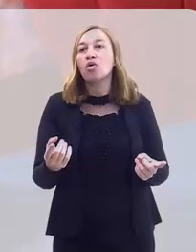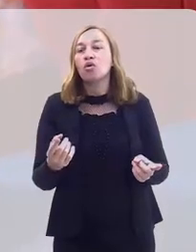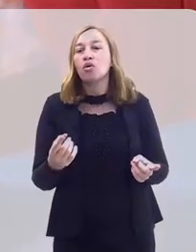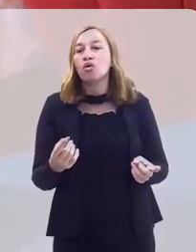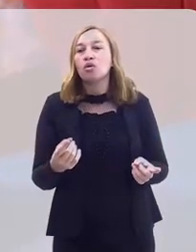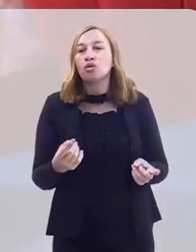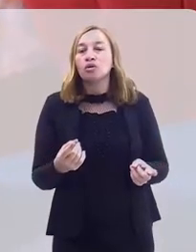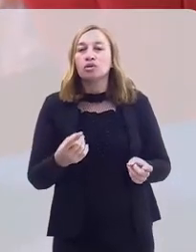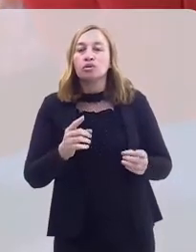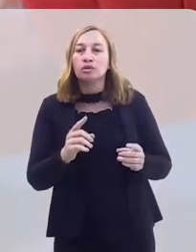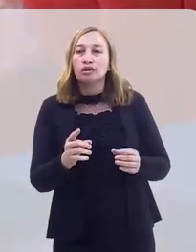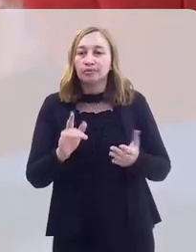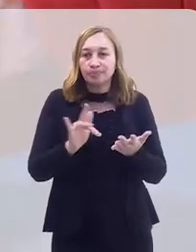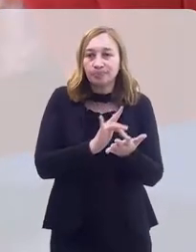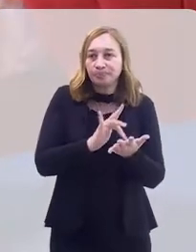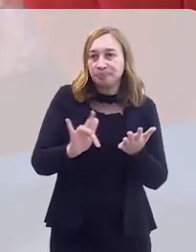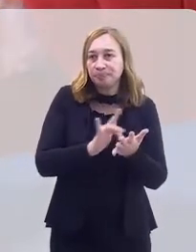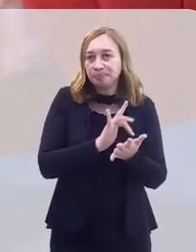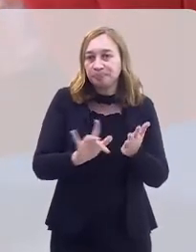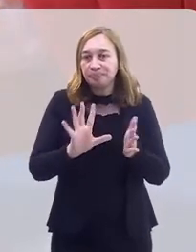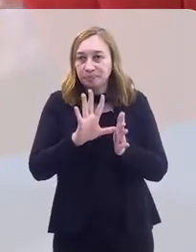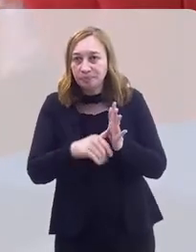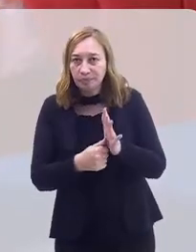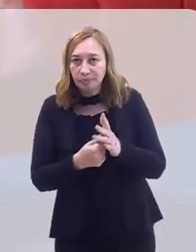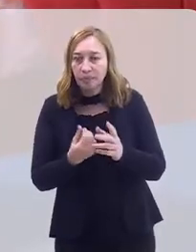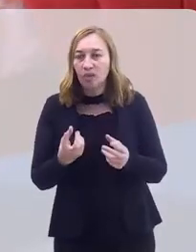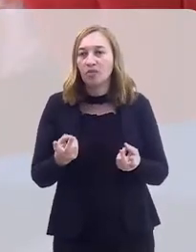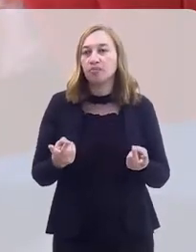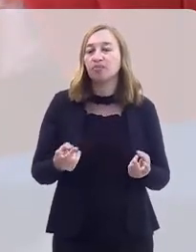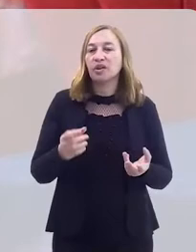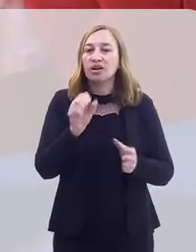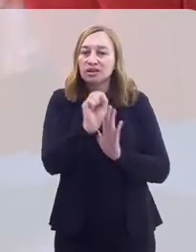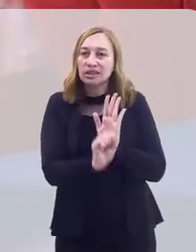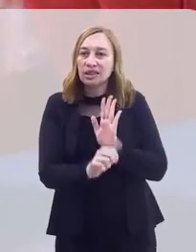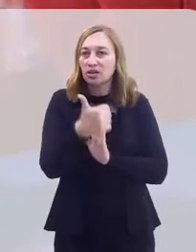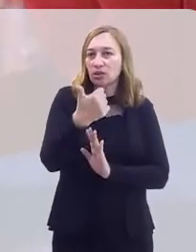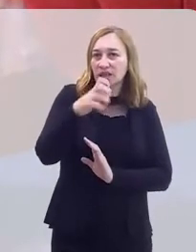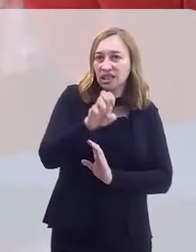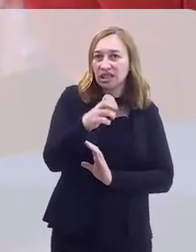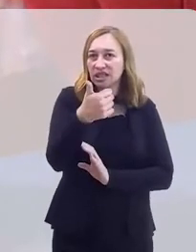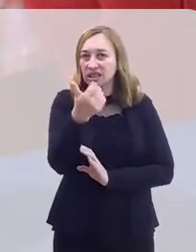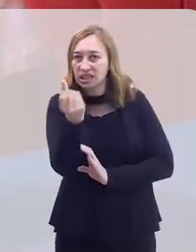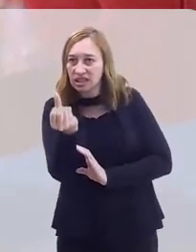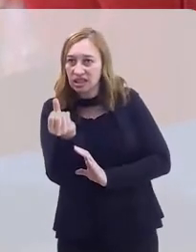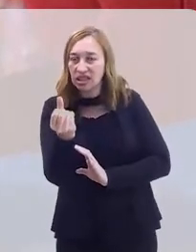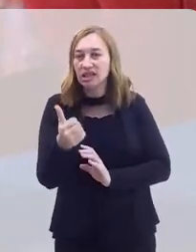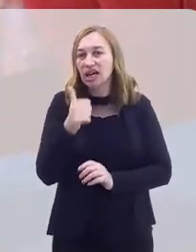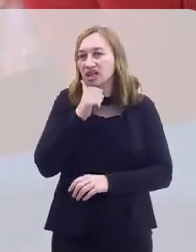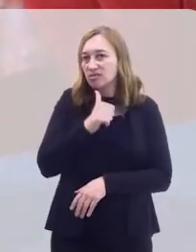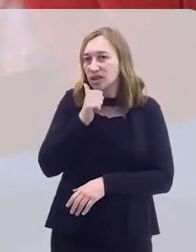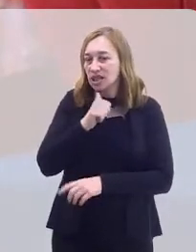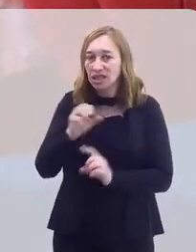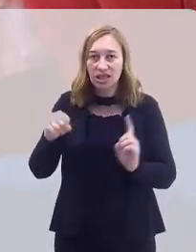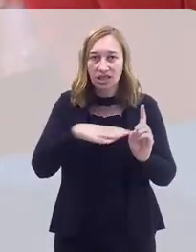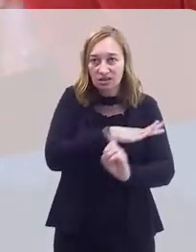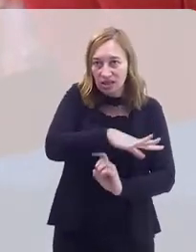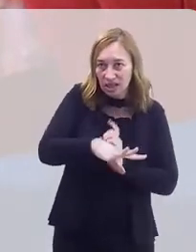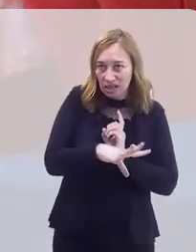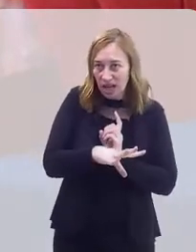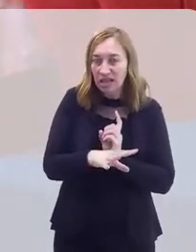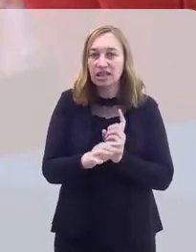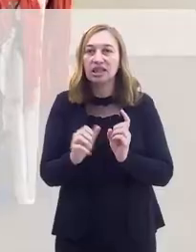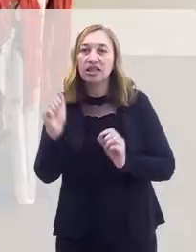por que que os ciganos veio daí os ciganos roubar as crianças? Porque no século XV, XVI, né, as moças da